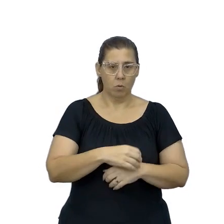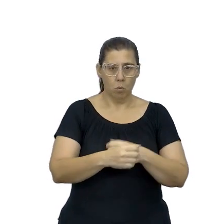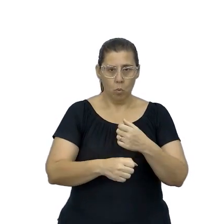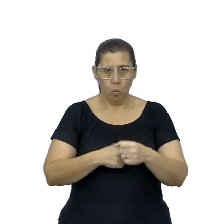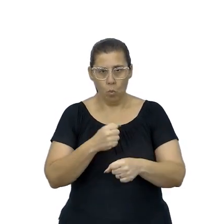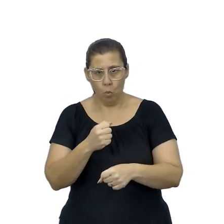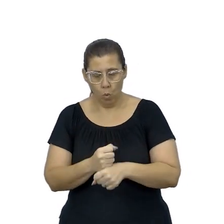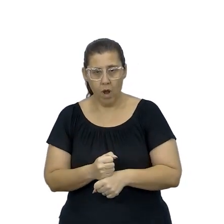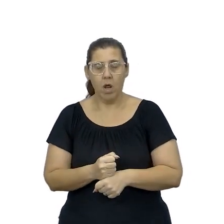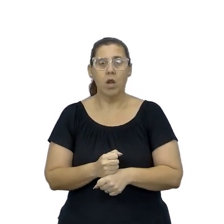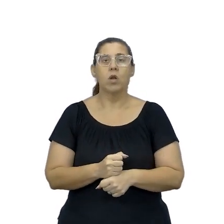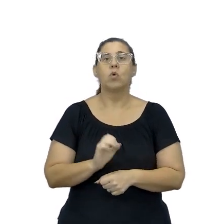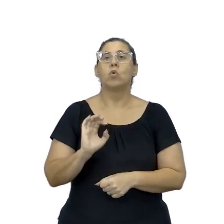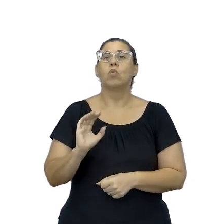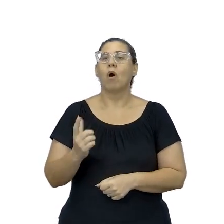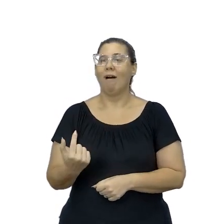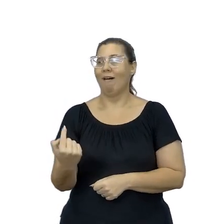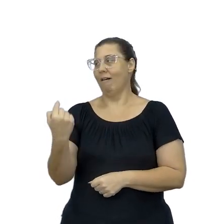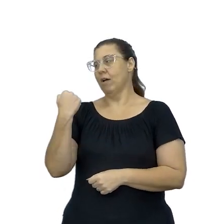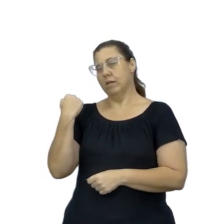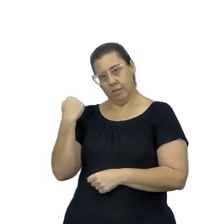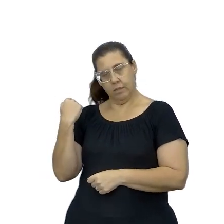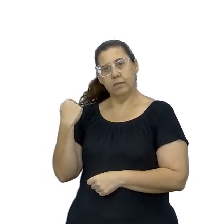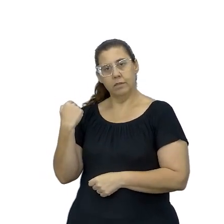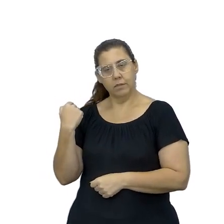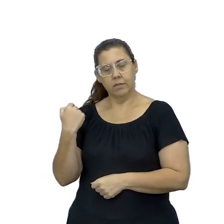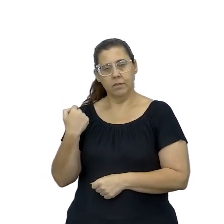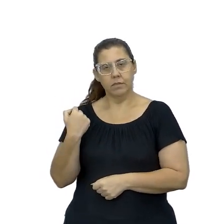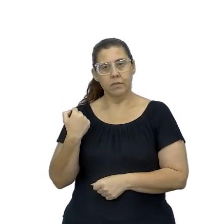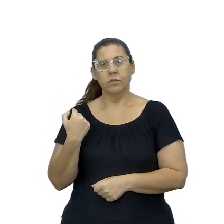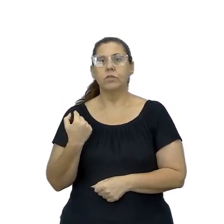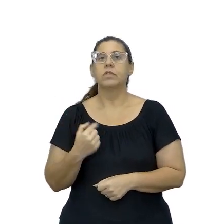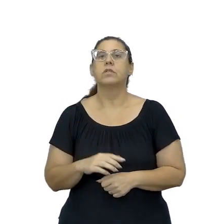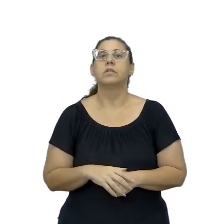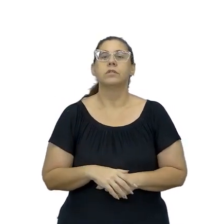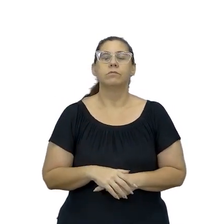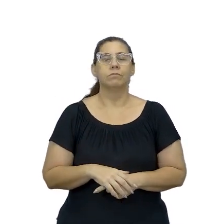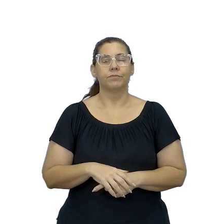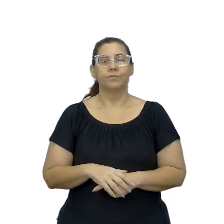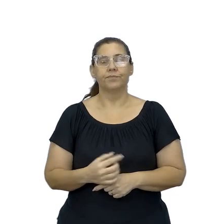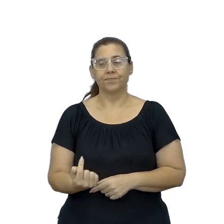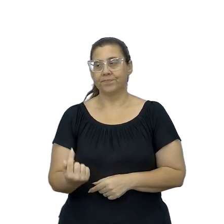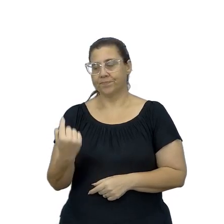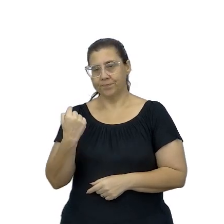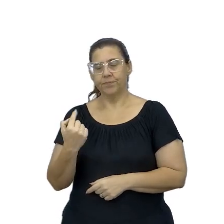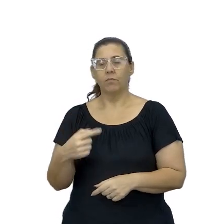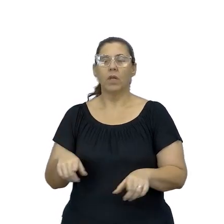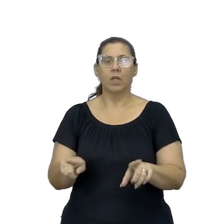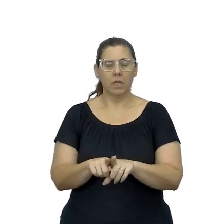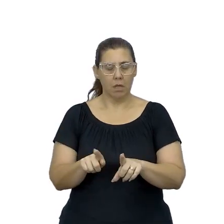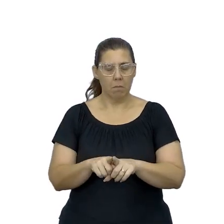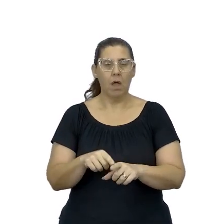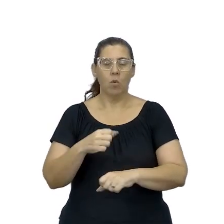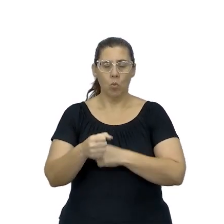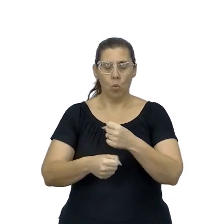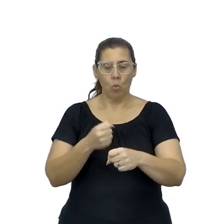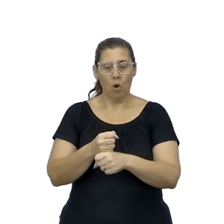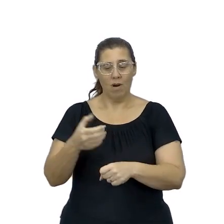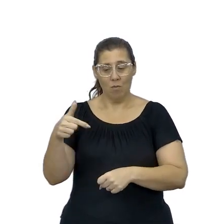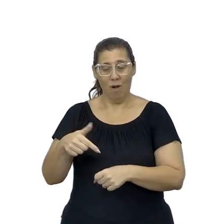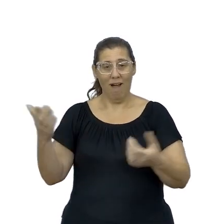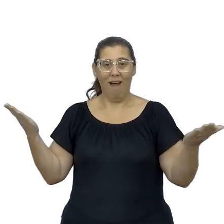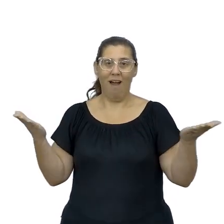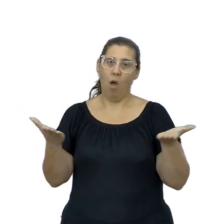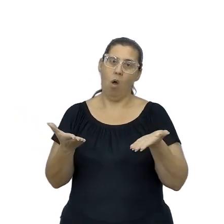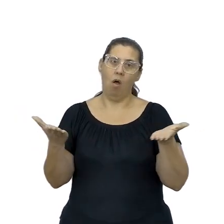série anteriores, aqui eu vou seguir a ordem que está no slide, tanto os anos e séries anteriores, mas também aquelas